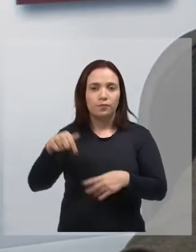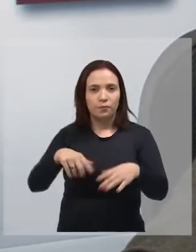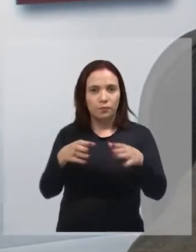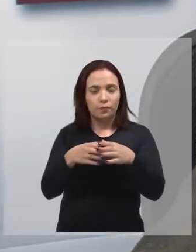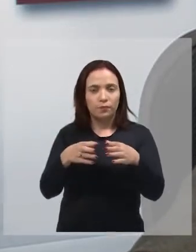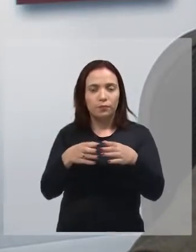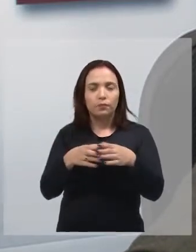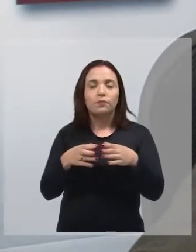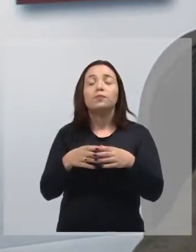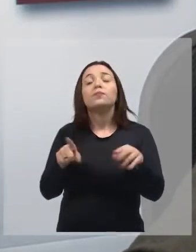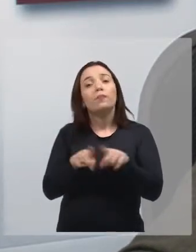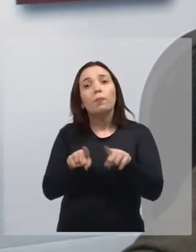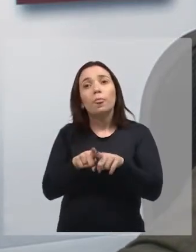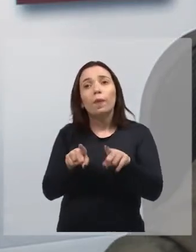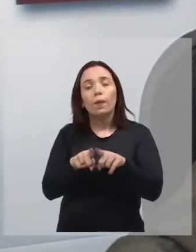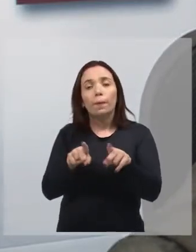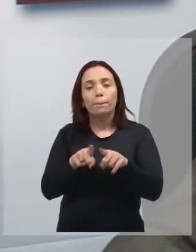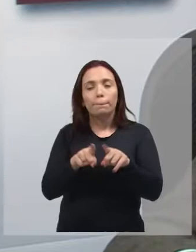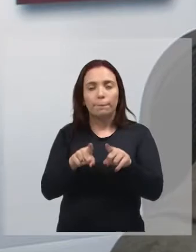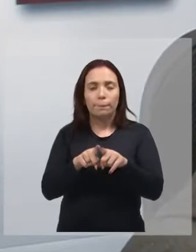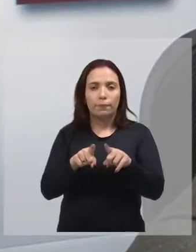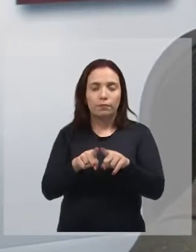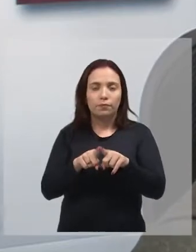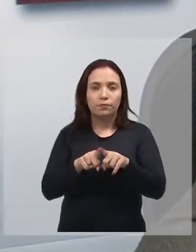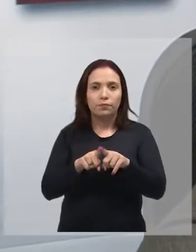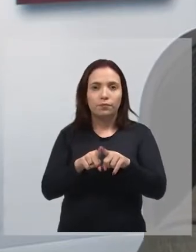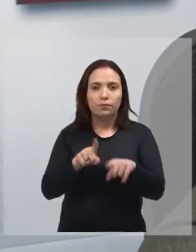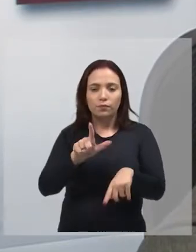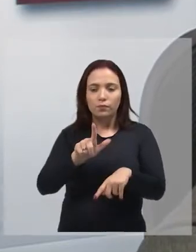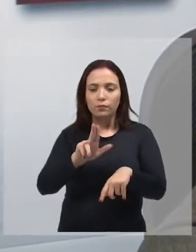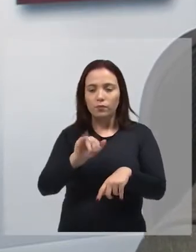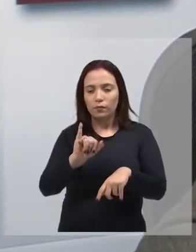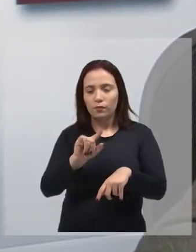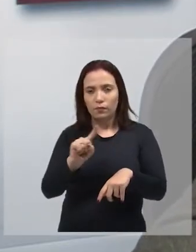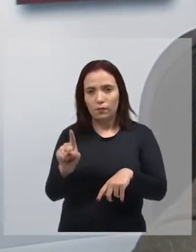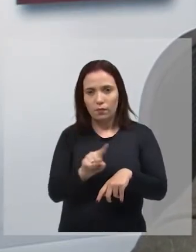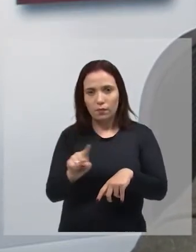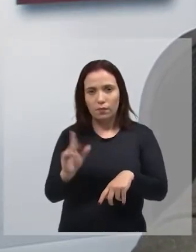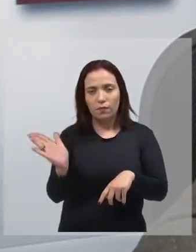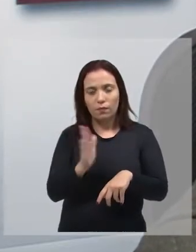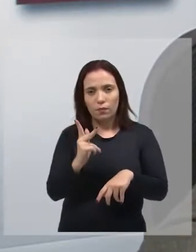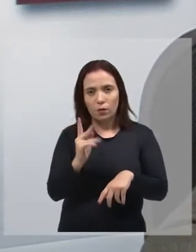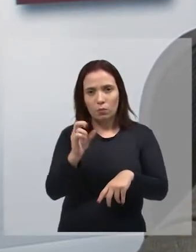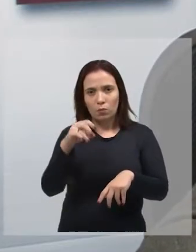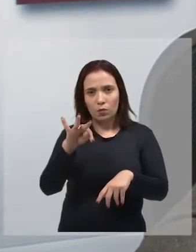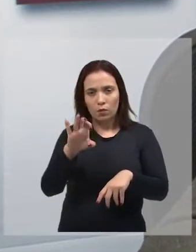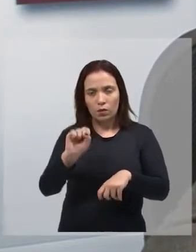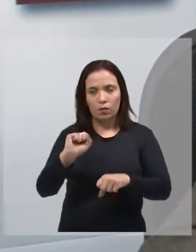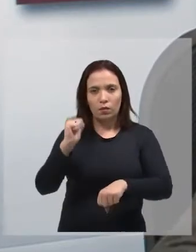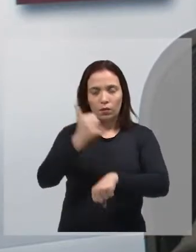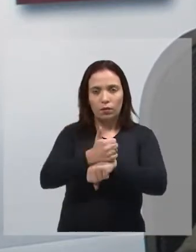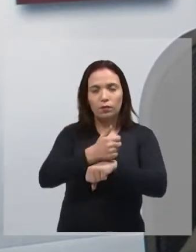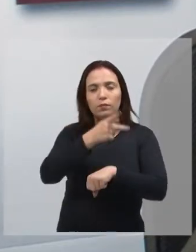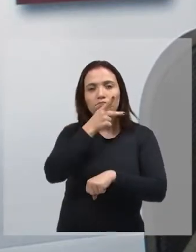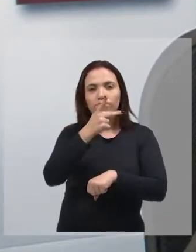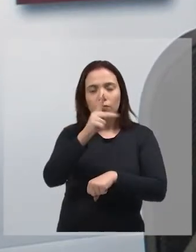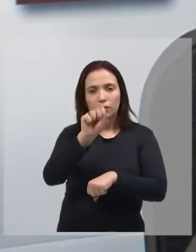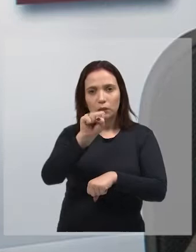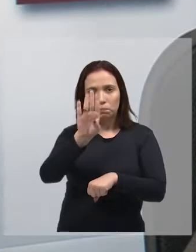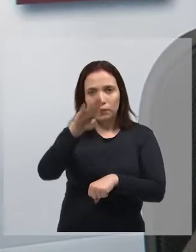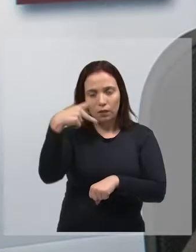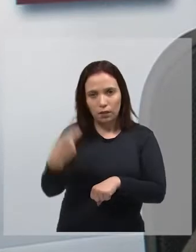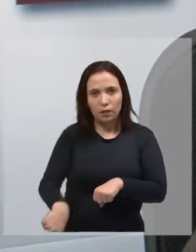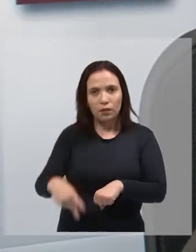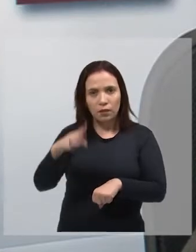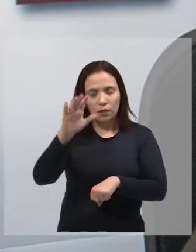gente imaginava. E para completar, a chegada de Luiz Pontes na presidência do PSB